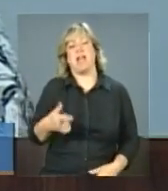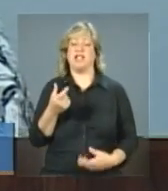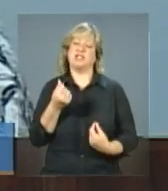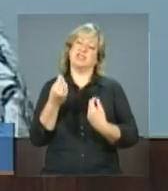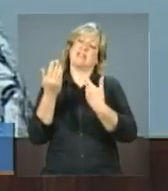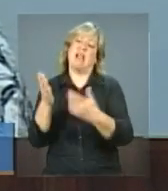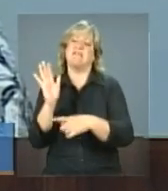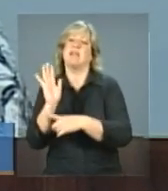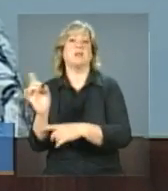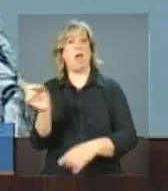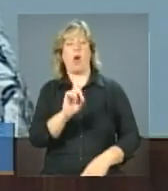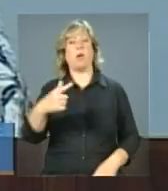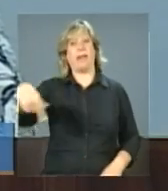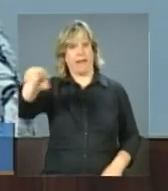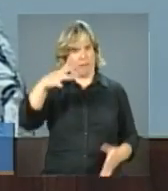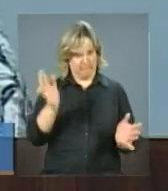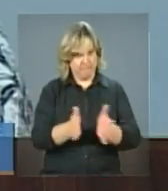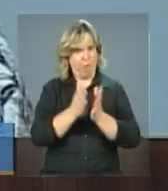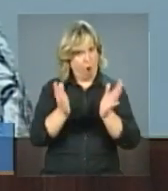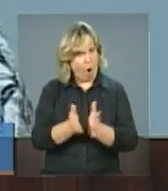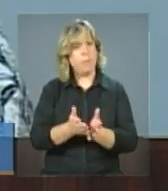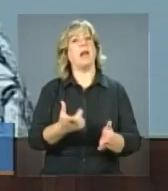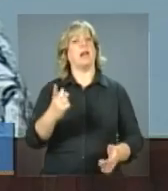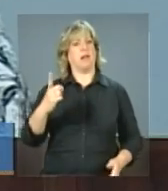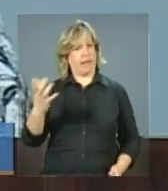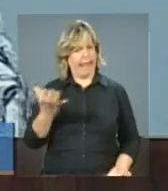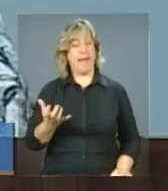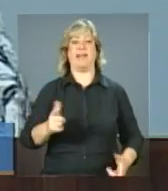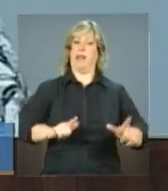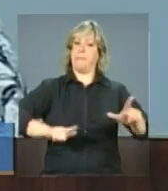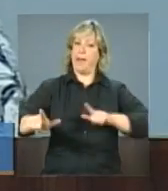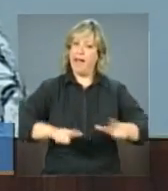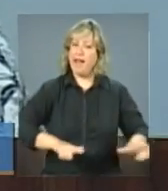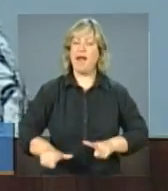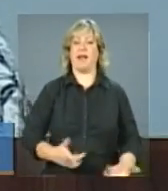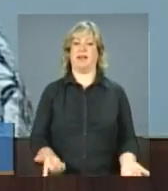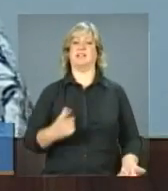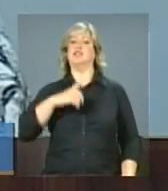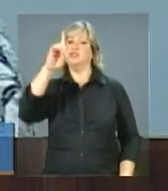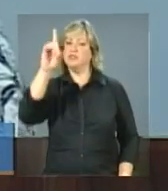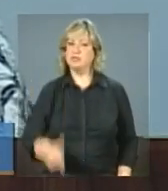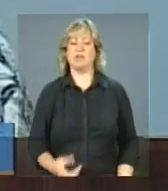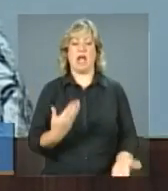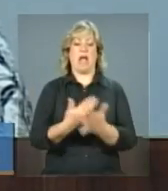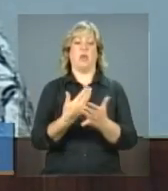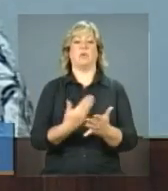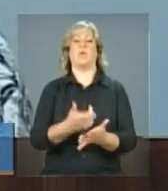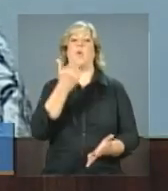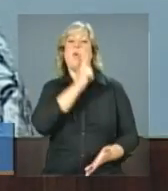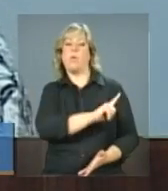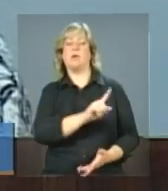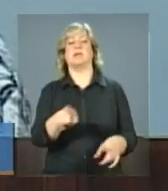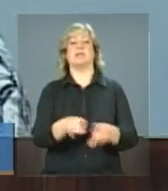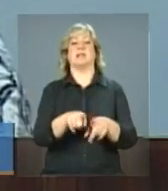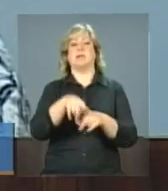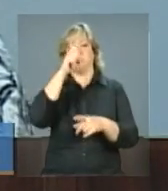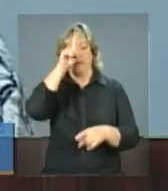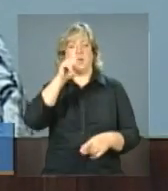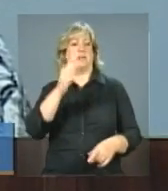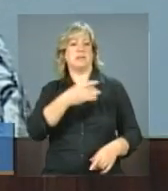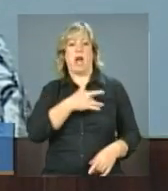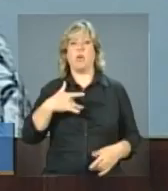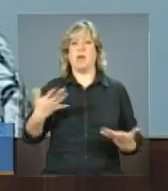queremos direito a trabalhar, nós queremos direito à educação, nós temos direito a isso, queremos ter acesso e queremos ter